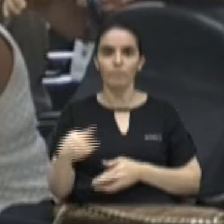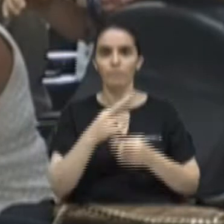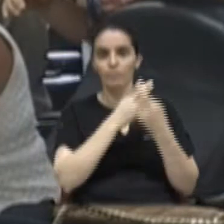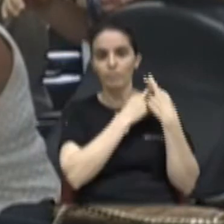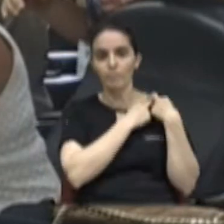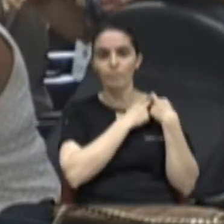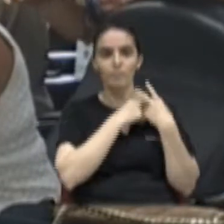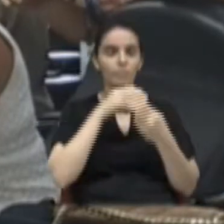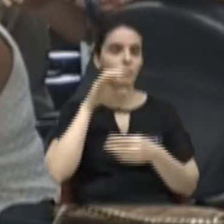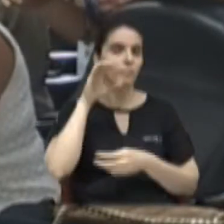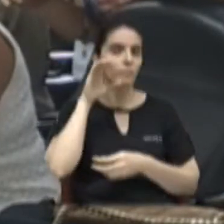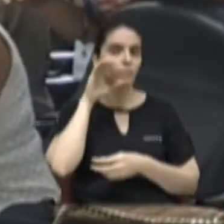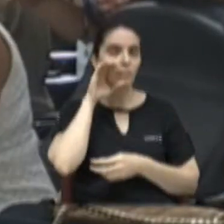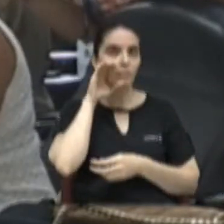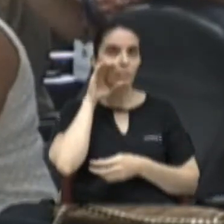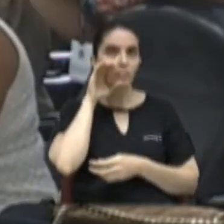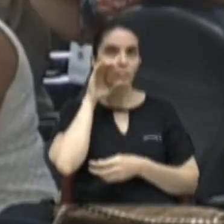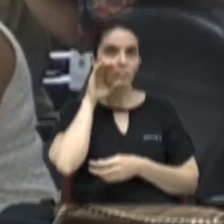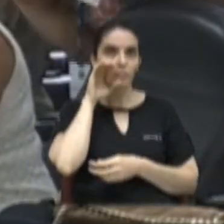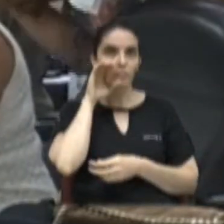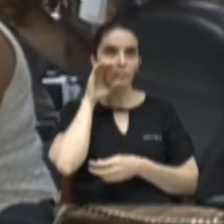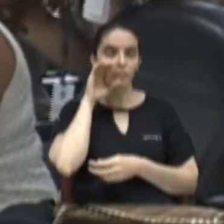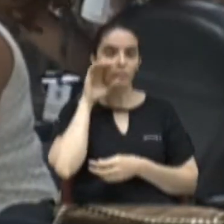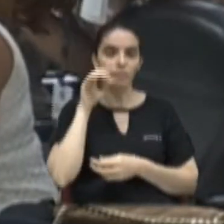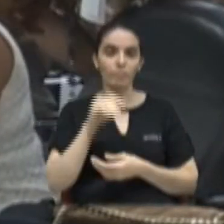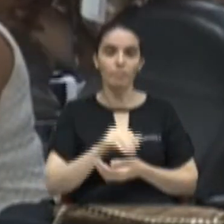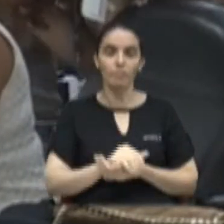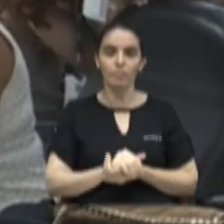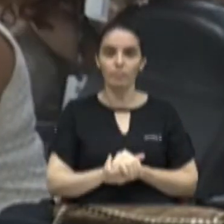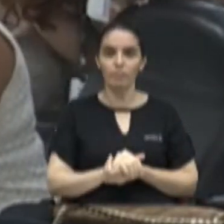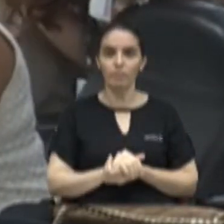vereadora Constância Bebet Dutra, Constância Félix,